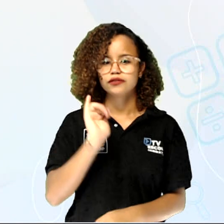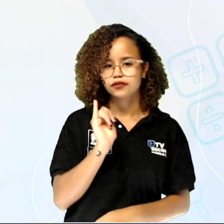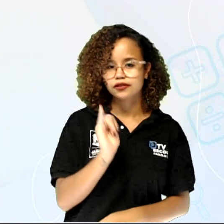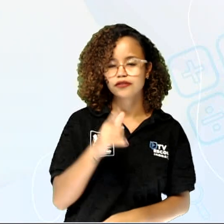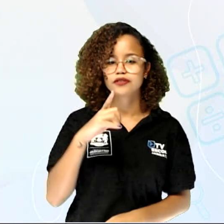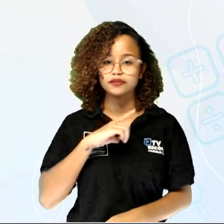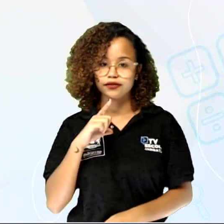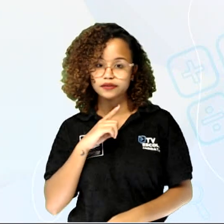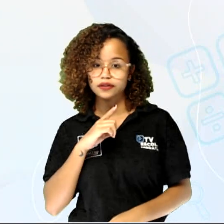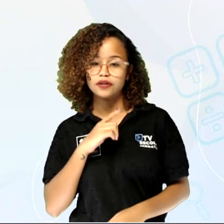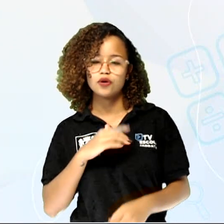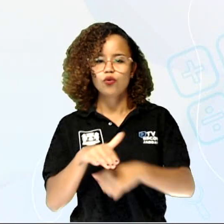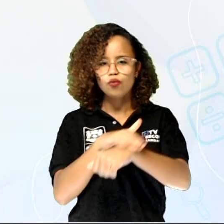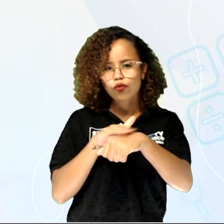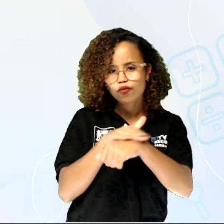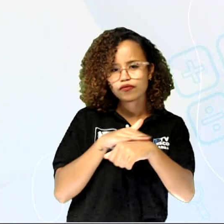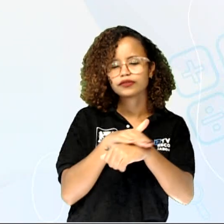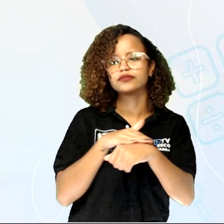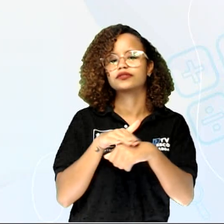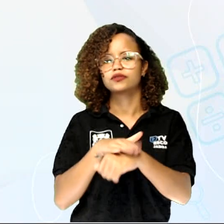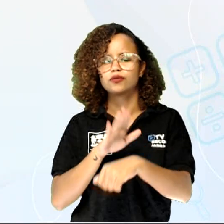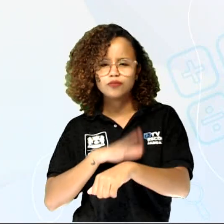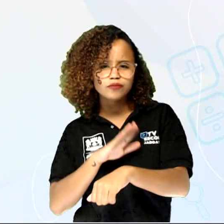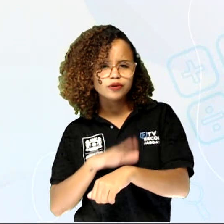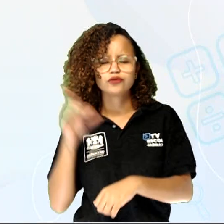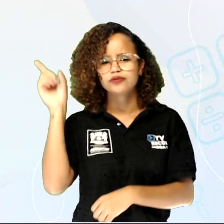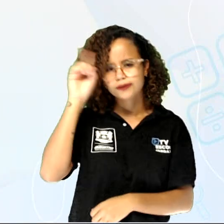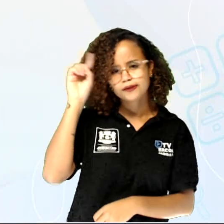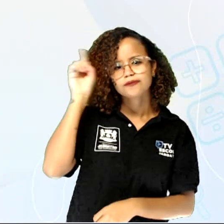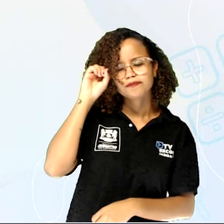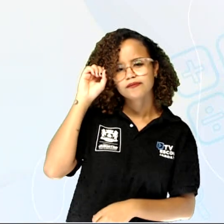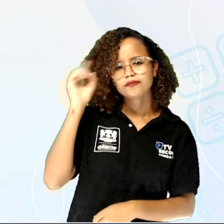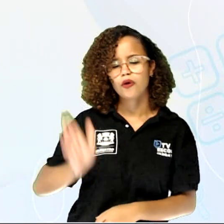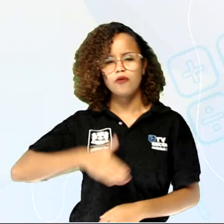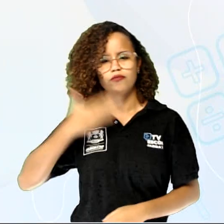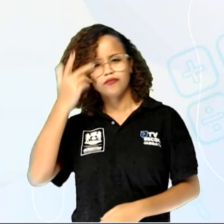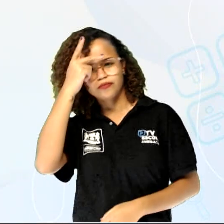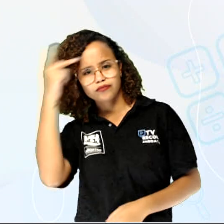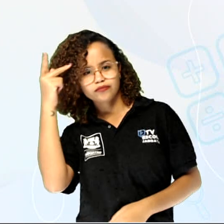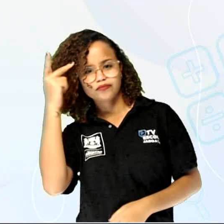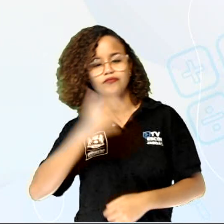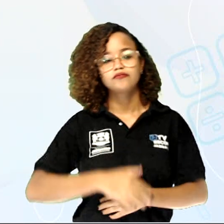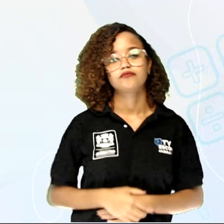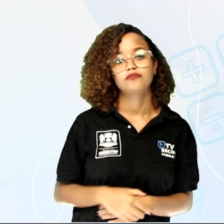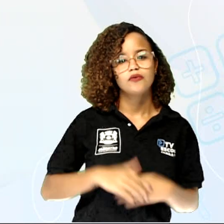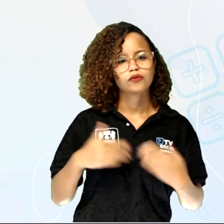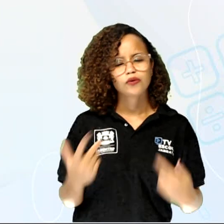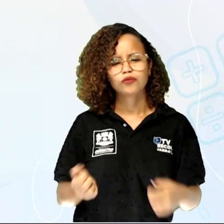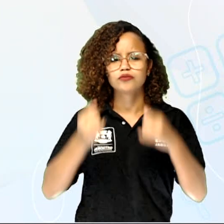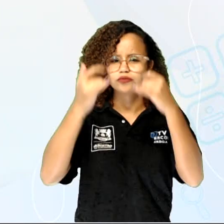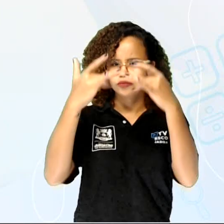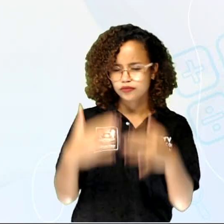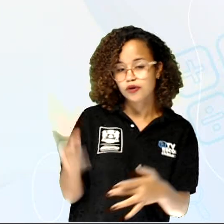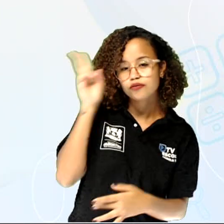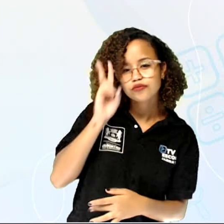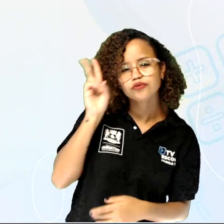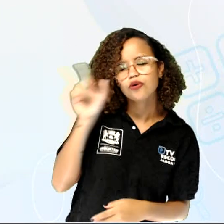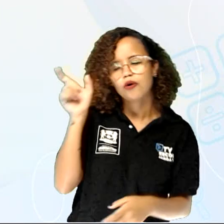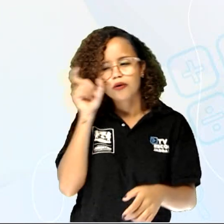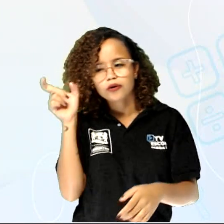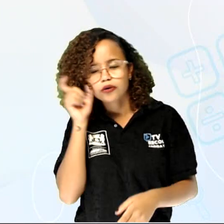por diálogos diretos e situações do cotidiano, que surpreende o intelector. Ele relata uma história curiosa